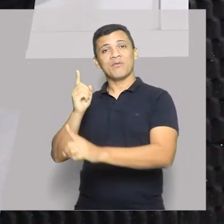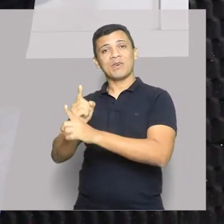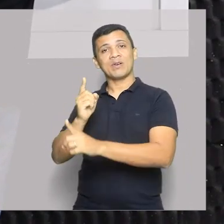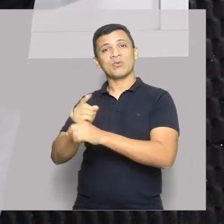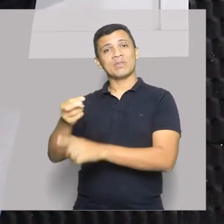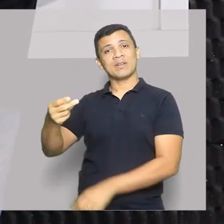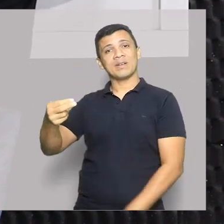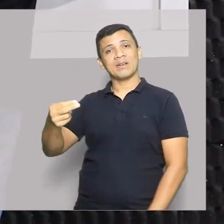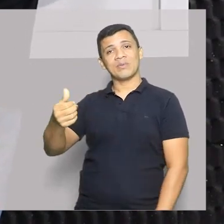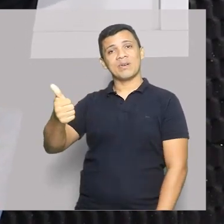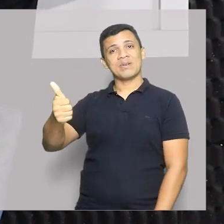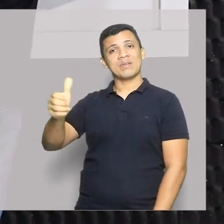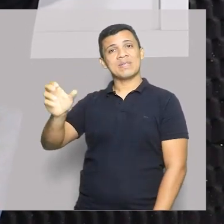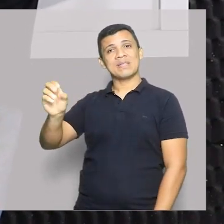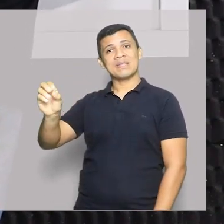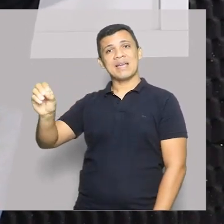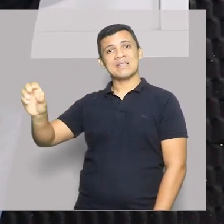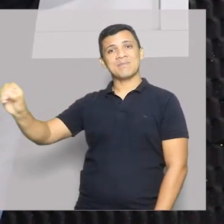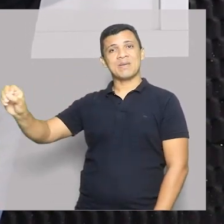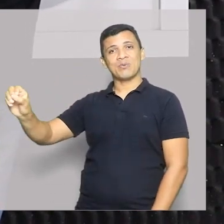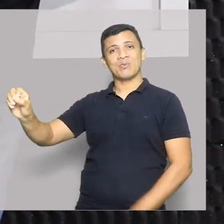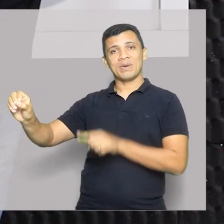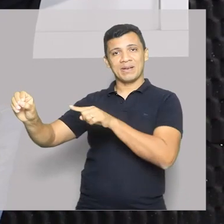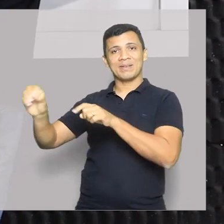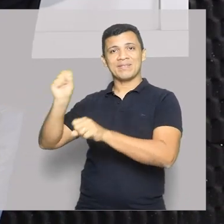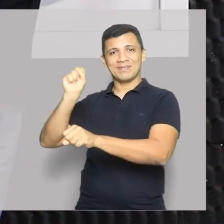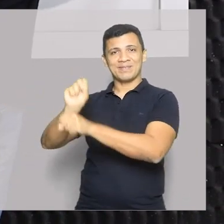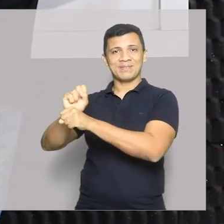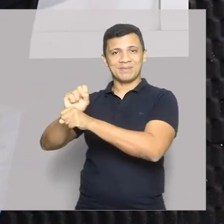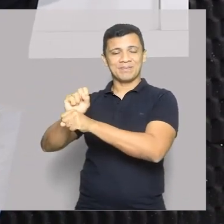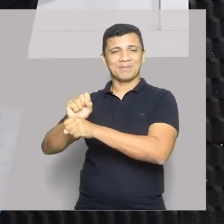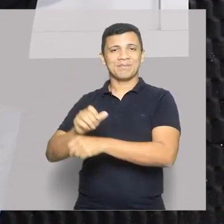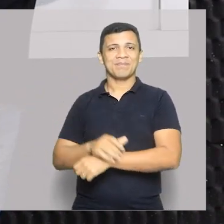E aqui você para, não é isso?